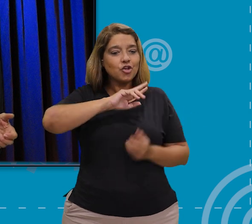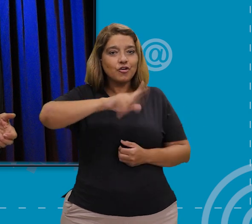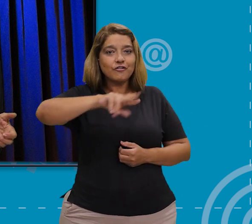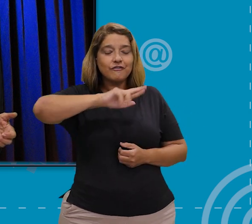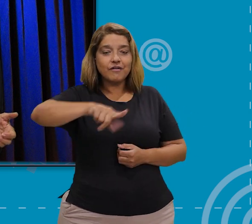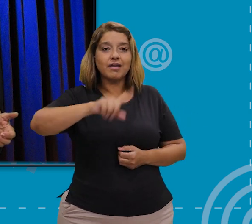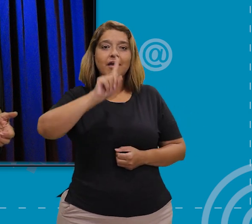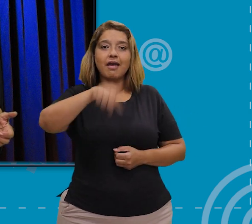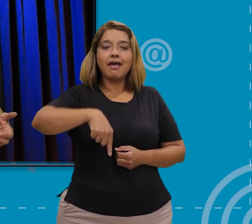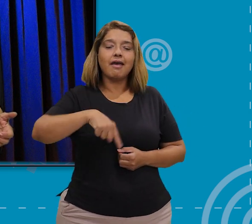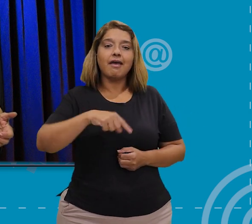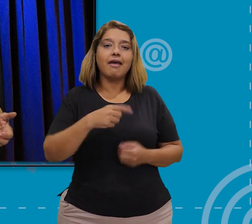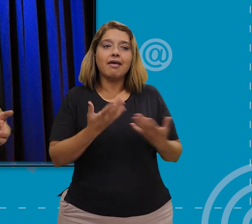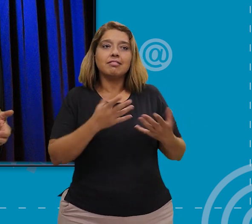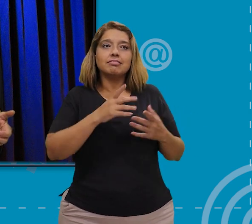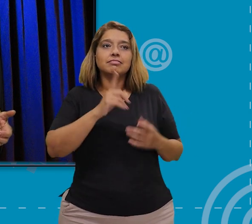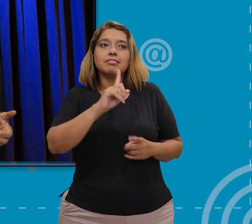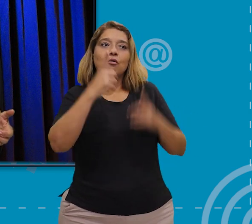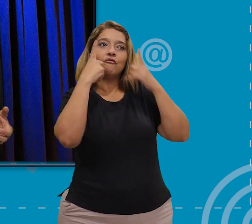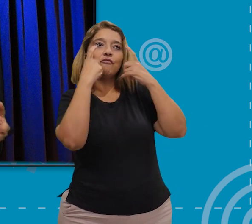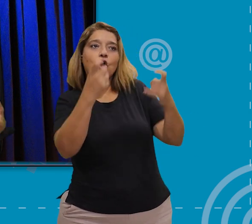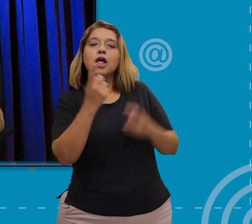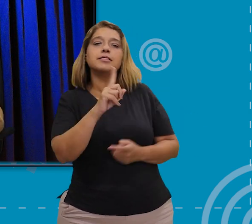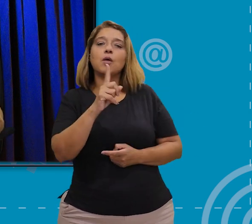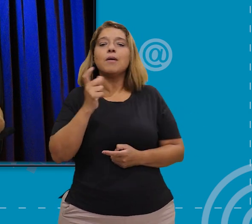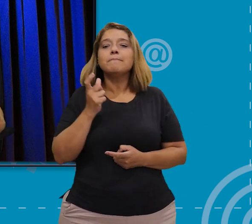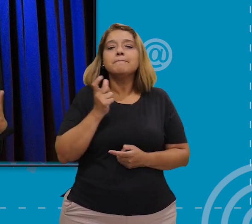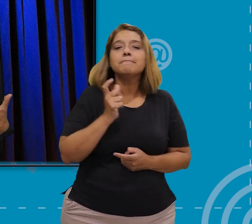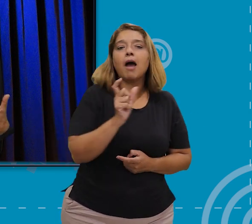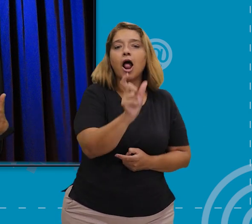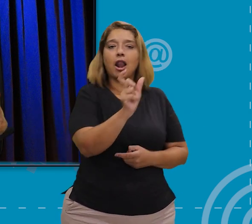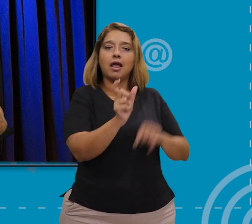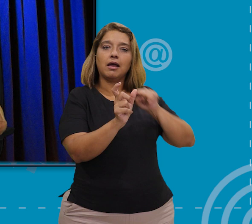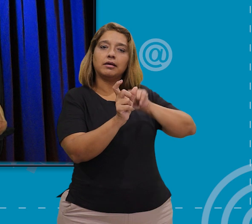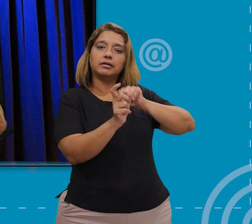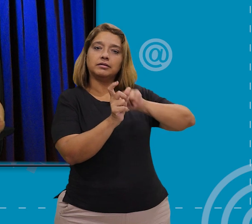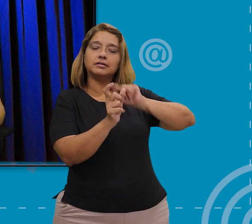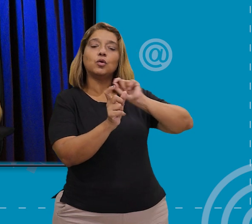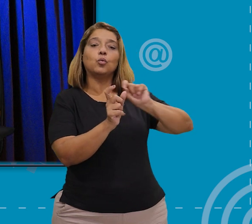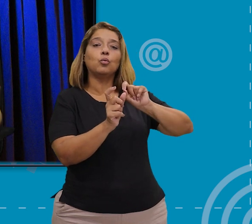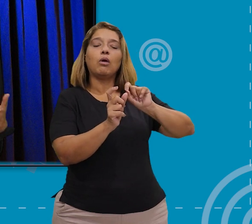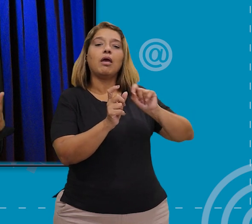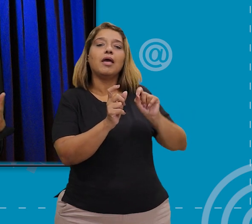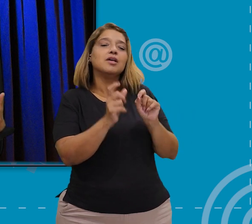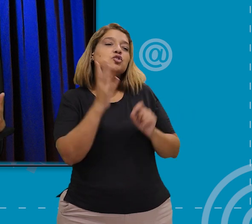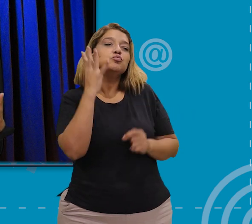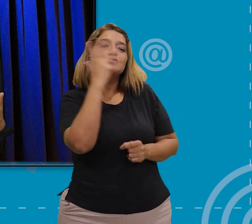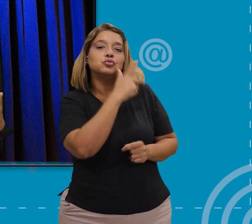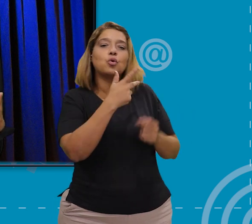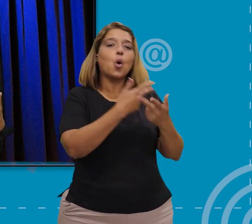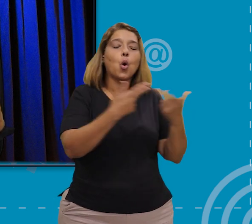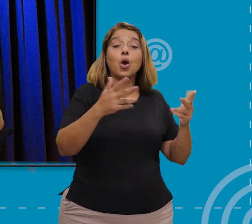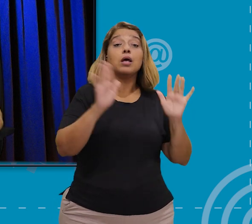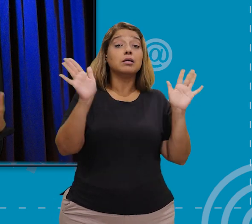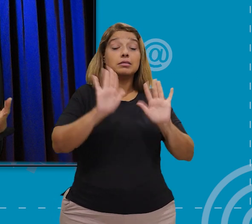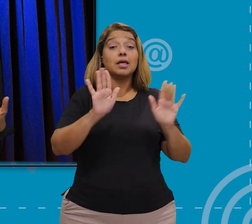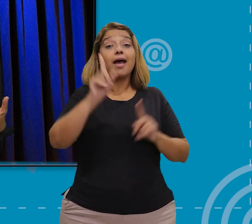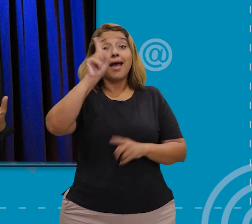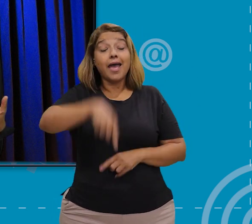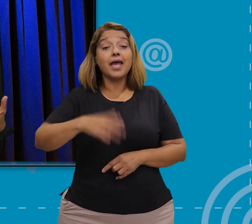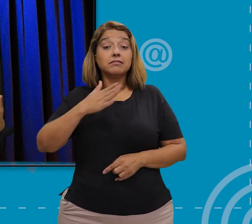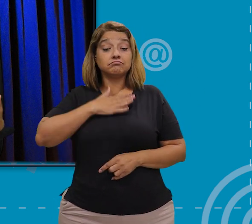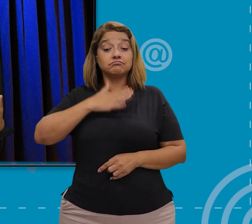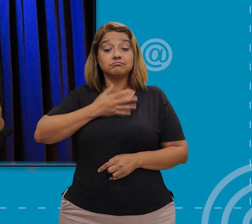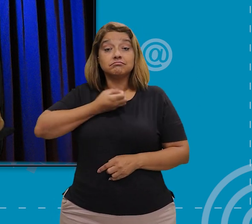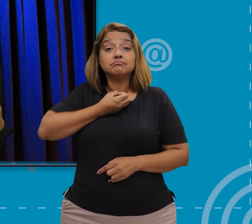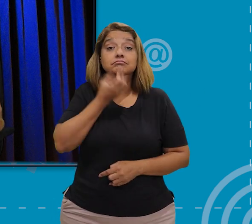baixinho, não é falar bonitinho, né? É o que sai da sua boca e o momento que você, né, vai